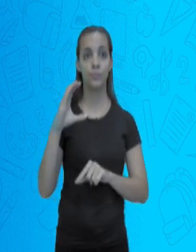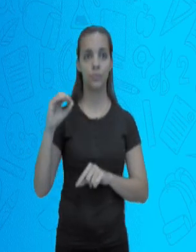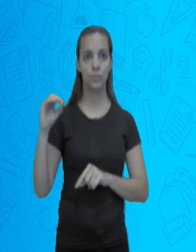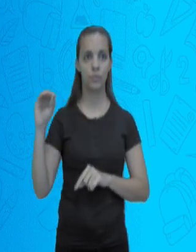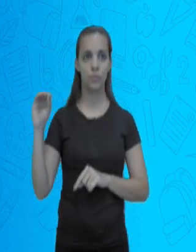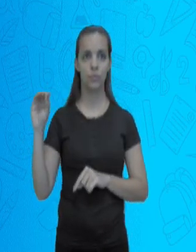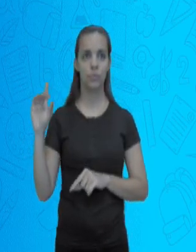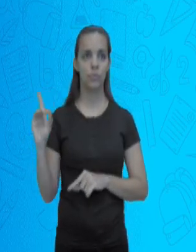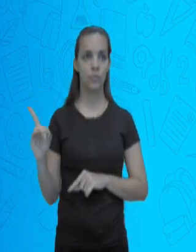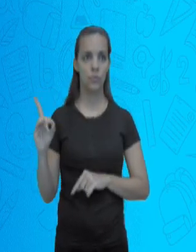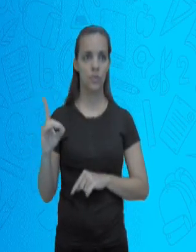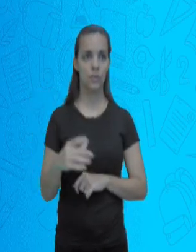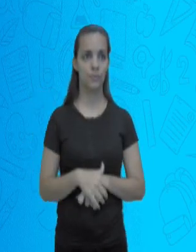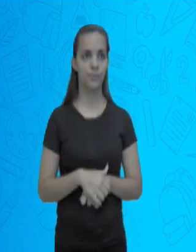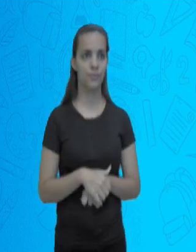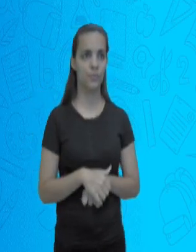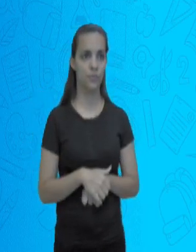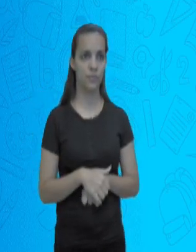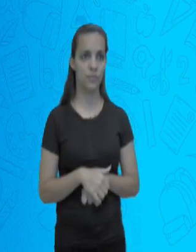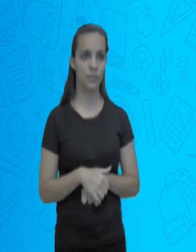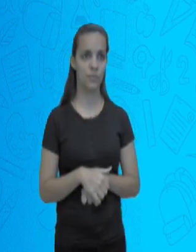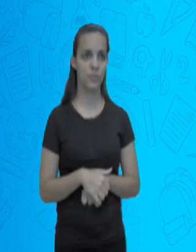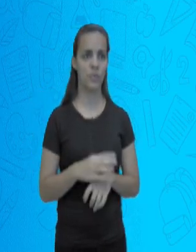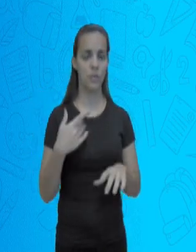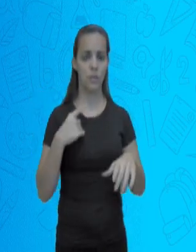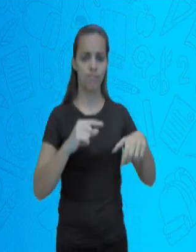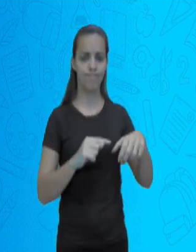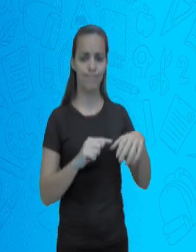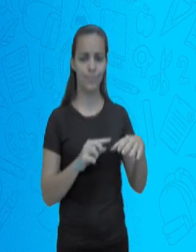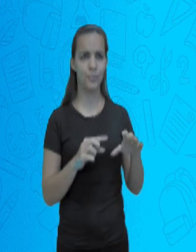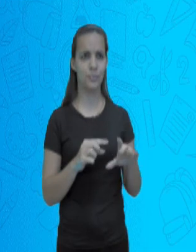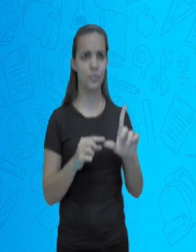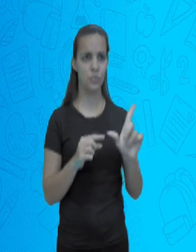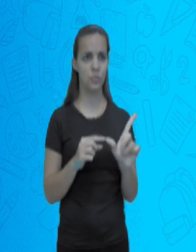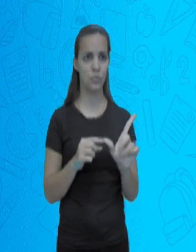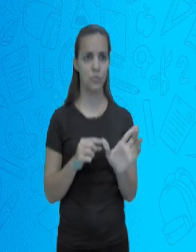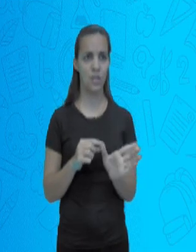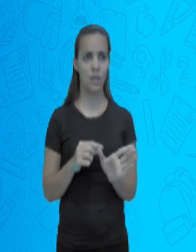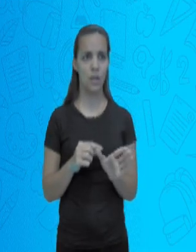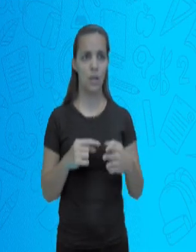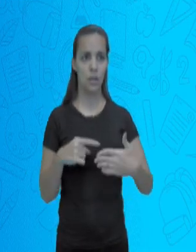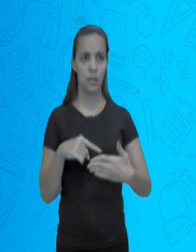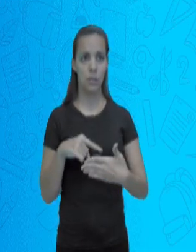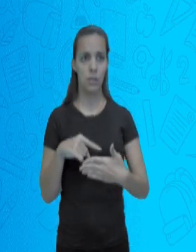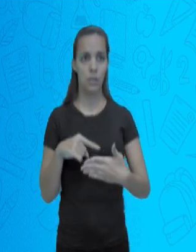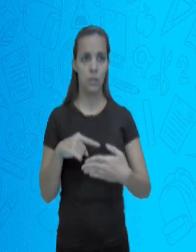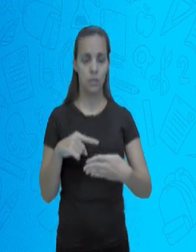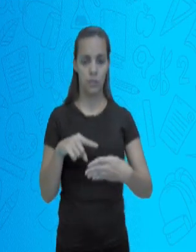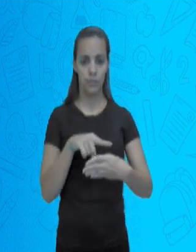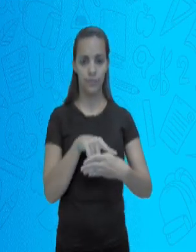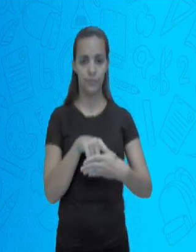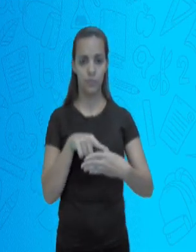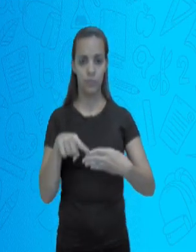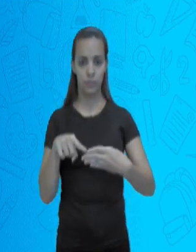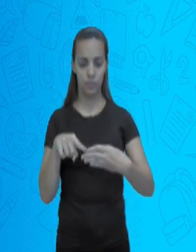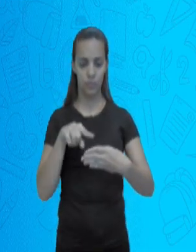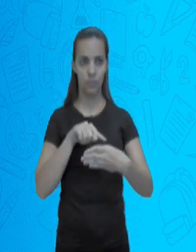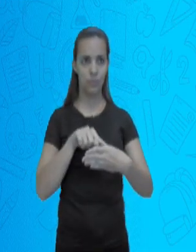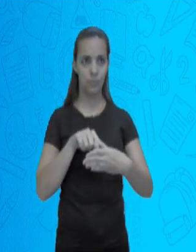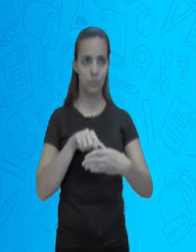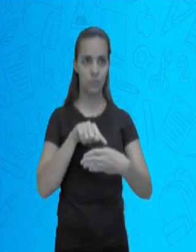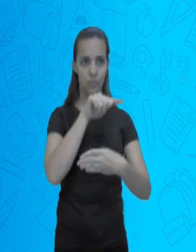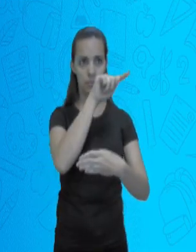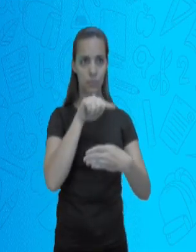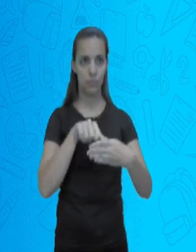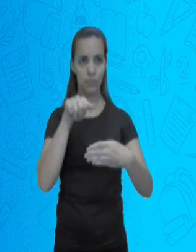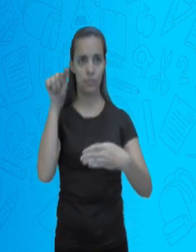COD. Qual é a medida deste ângulo? O ângulo é um ângulo raso. Então, pense, veja só. O ângulo raso tem quantos graus?